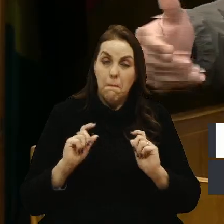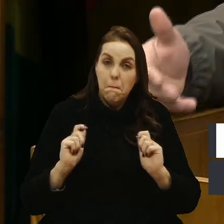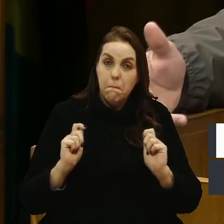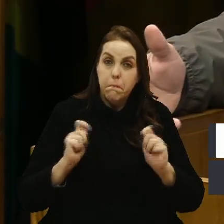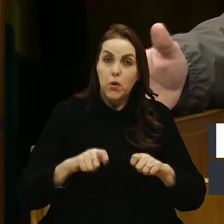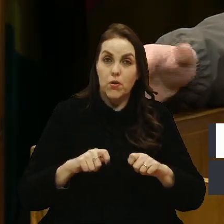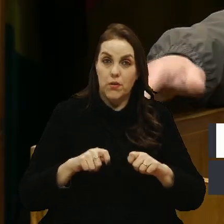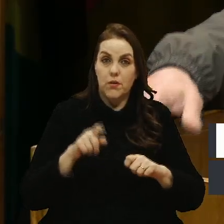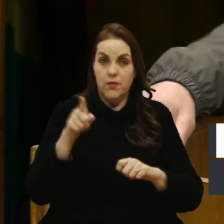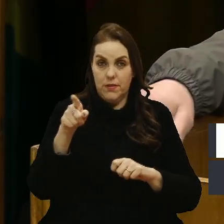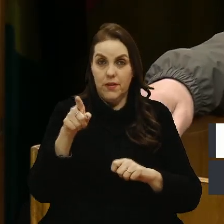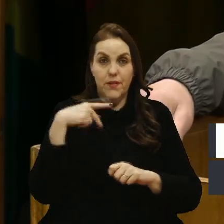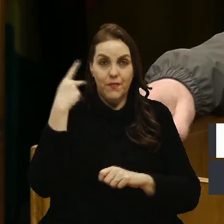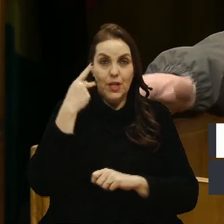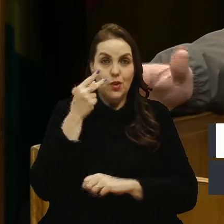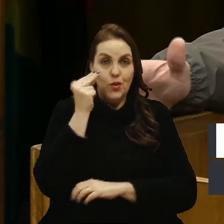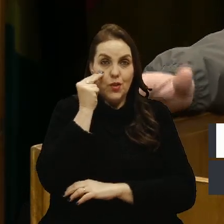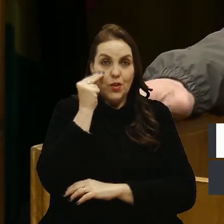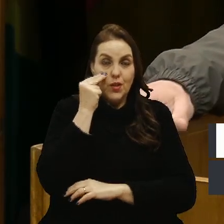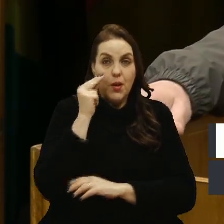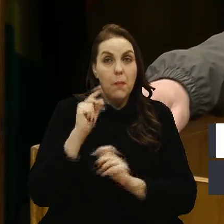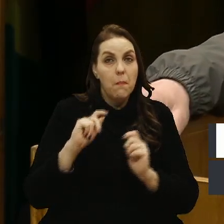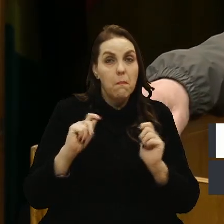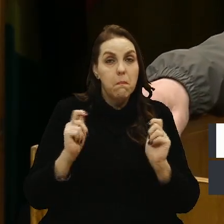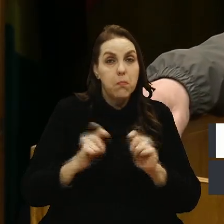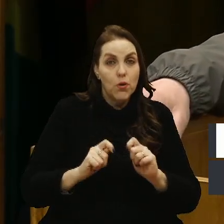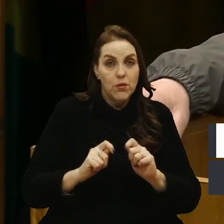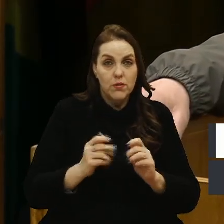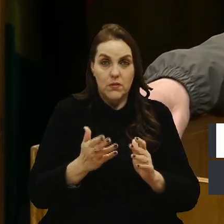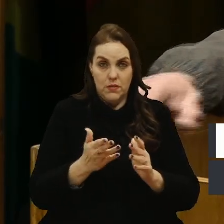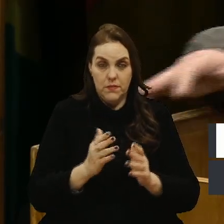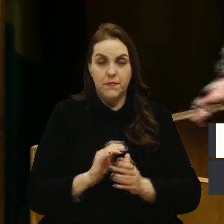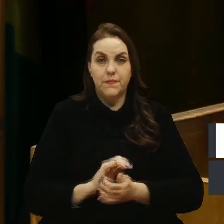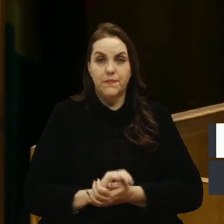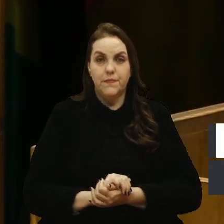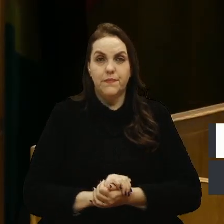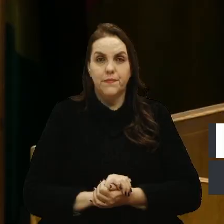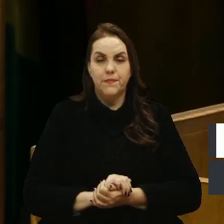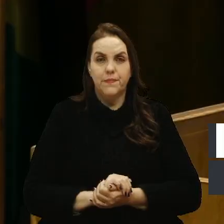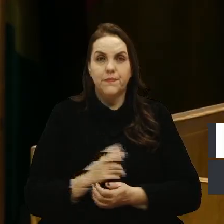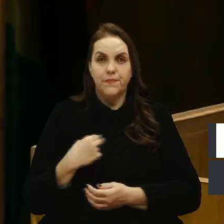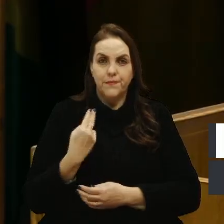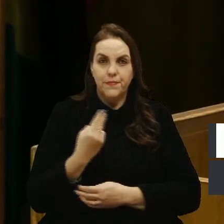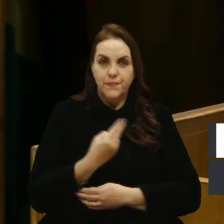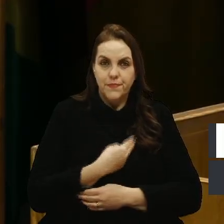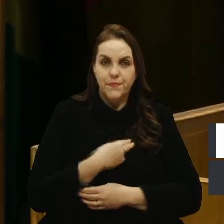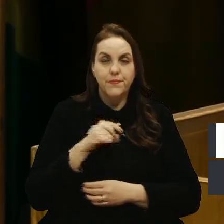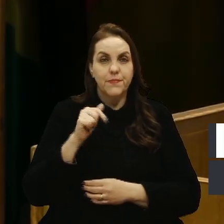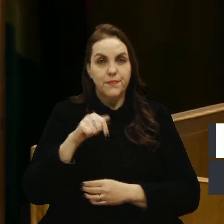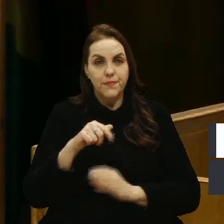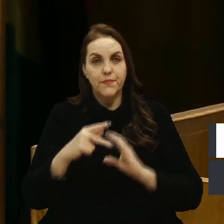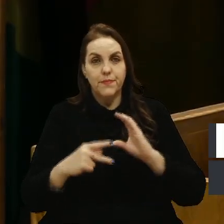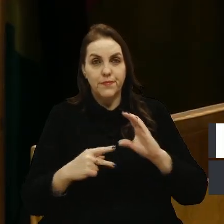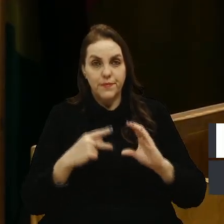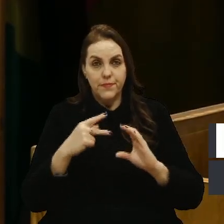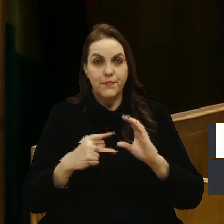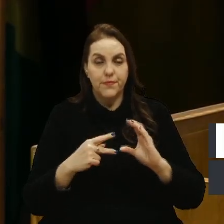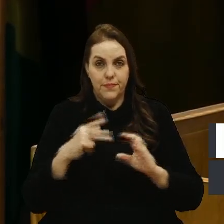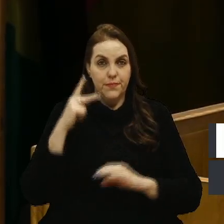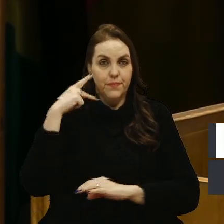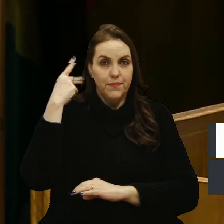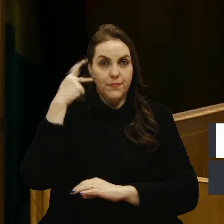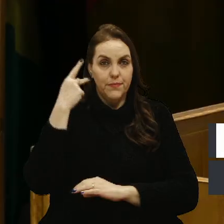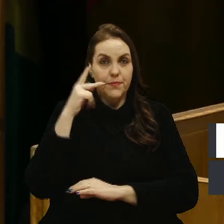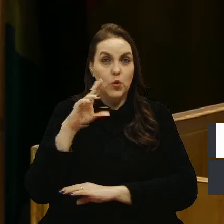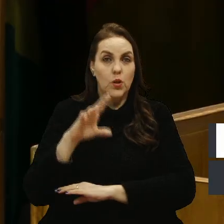possibilidade, que foi isso que o vereador Cláudio Libardi acabou de dizer, uma possibilidade. Nós somos uma Câmara de Vereadores